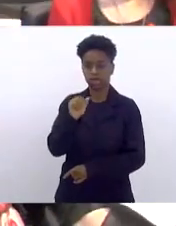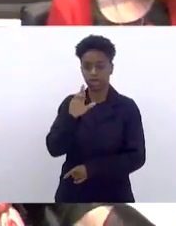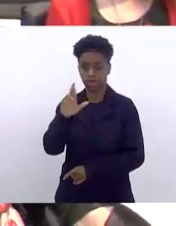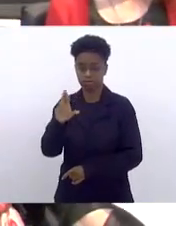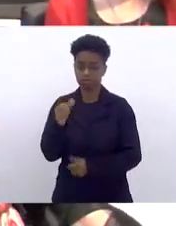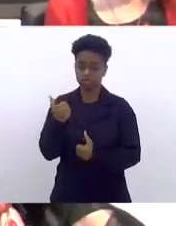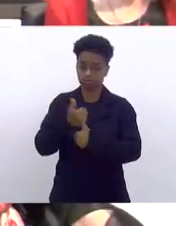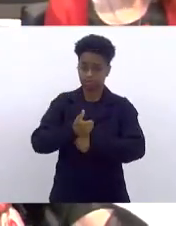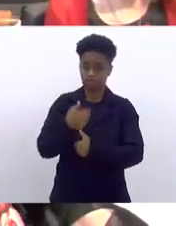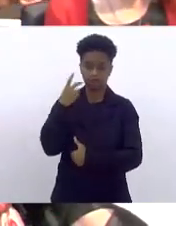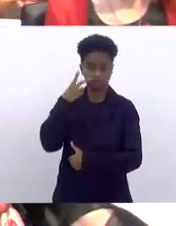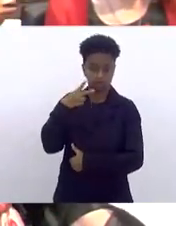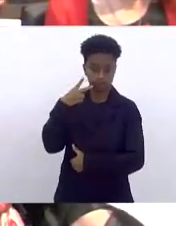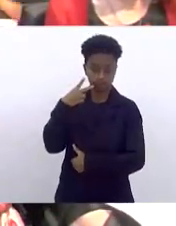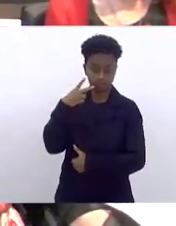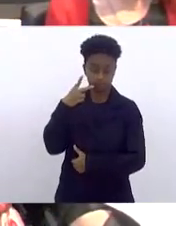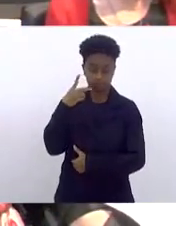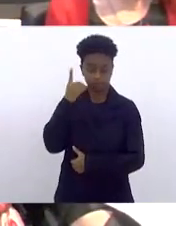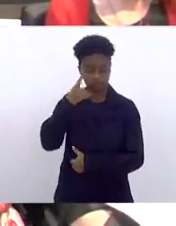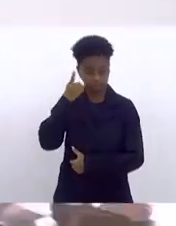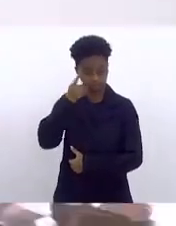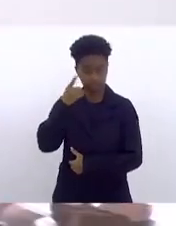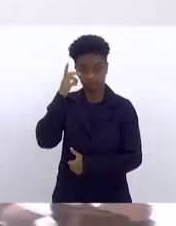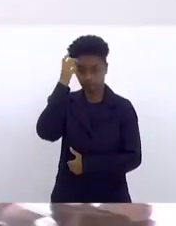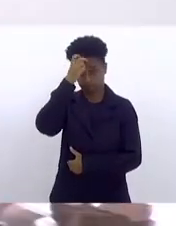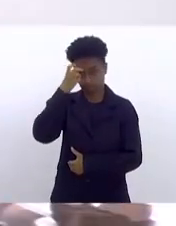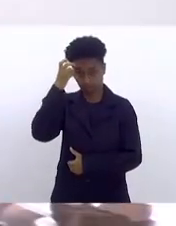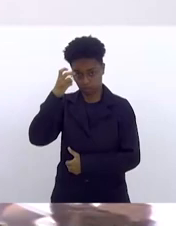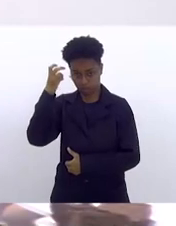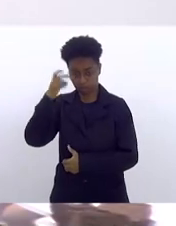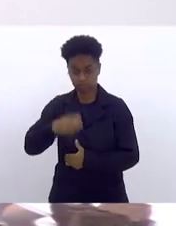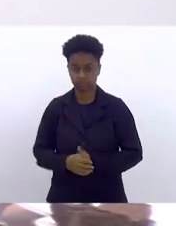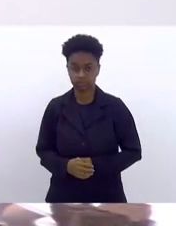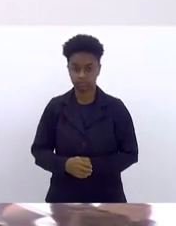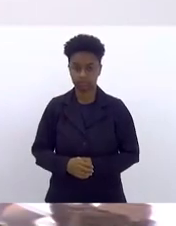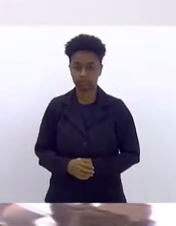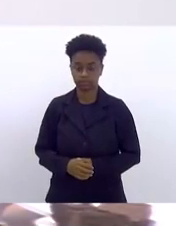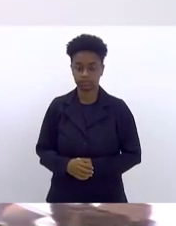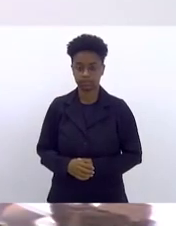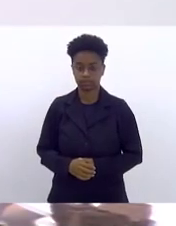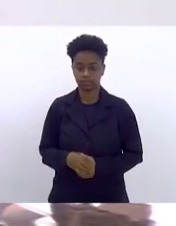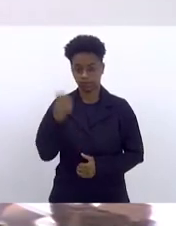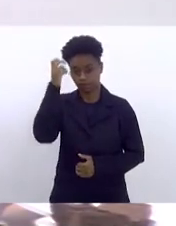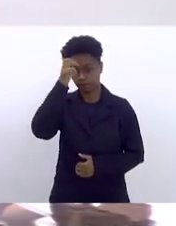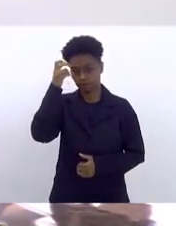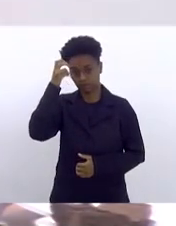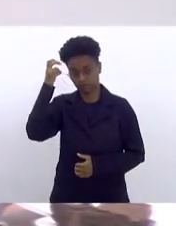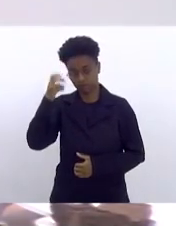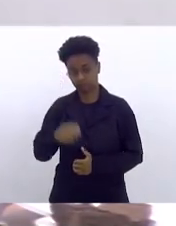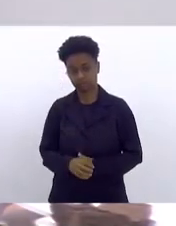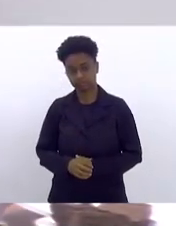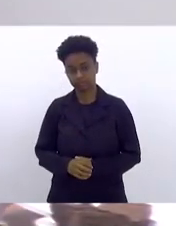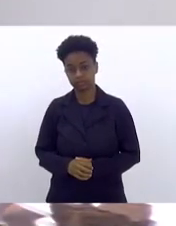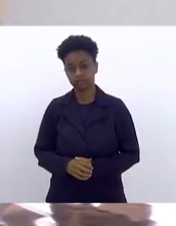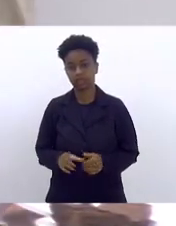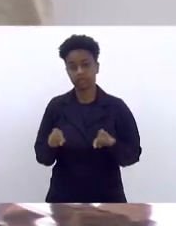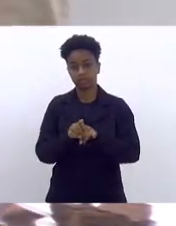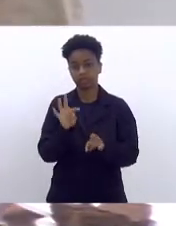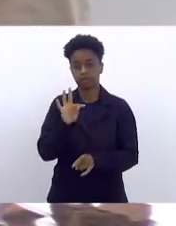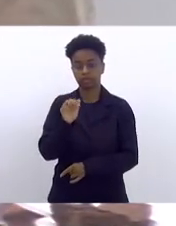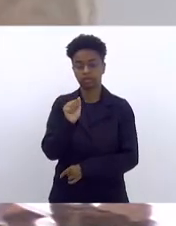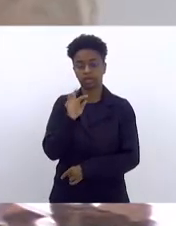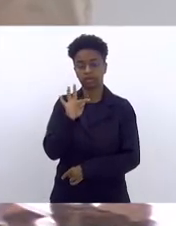a deputada Verônica Verônica Lima deputada Verônica Lima e Tatiane